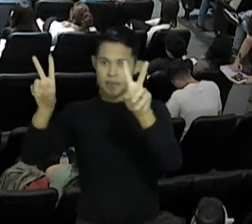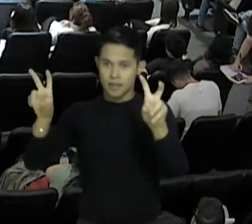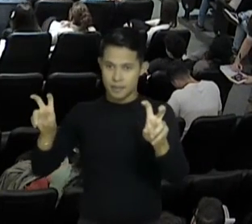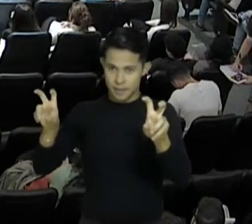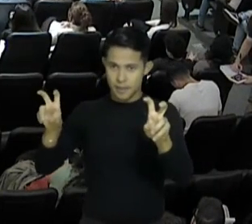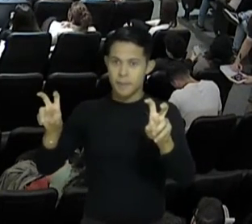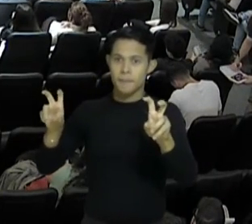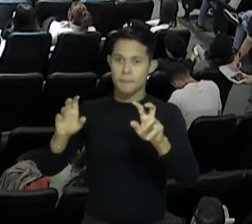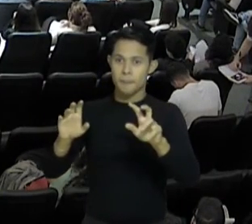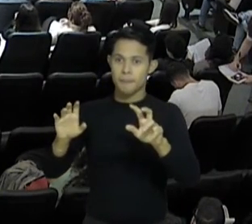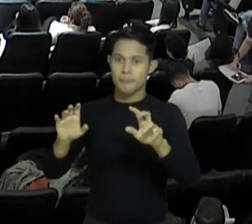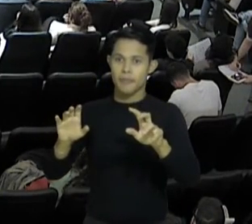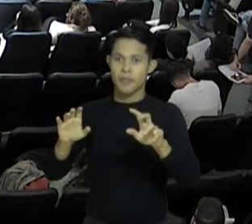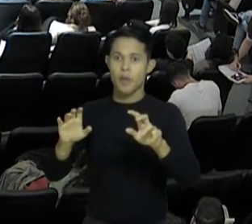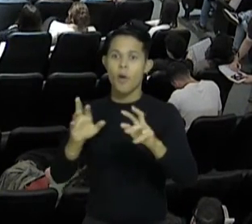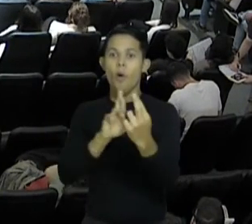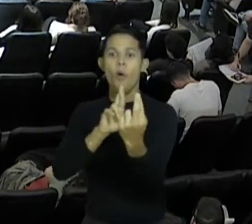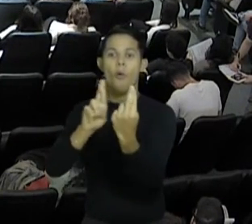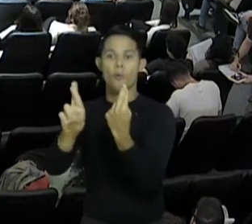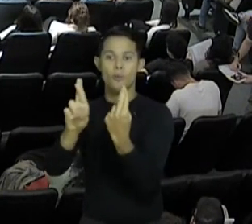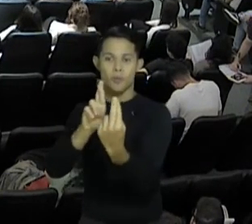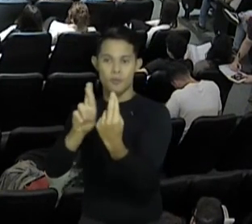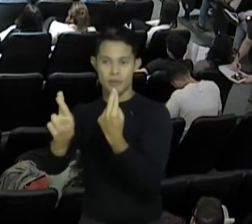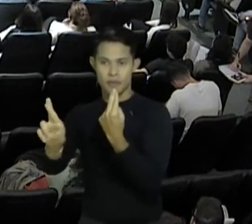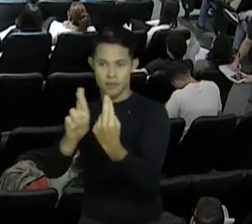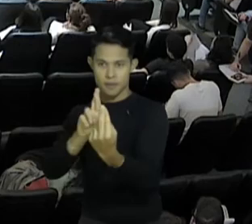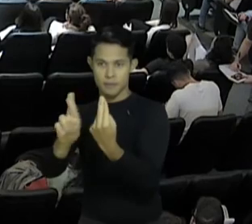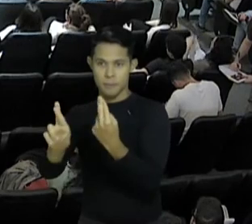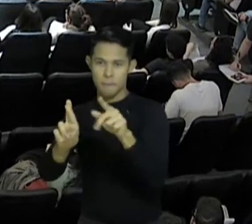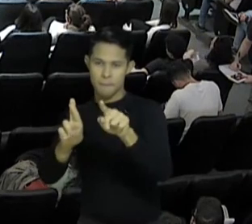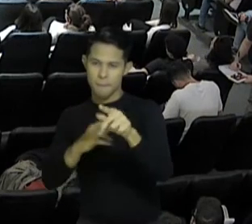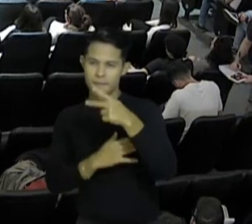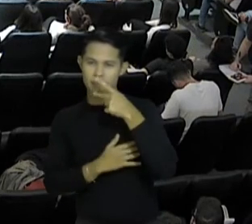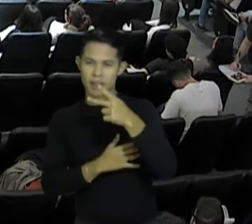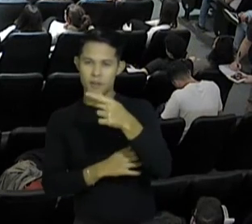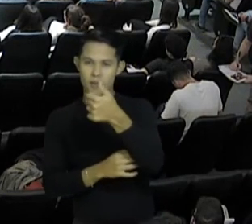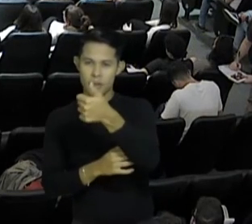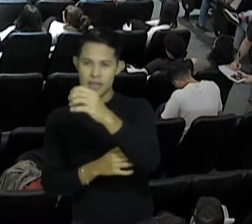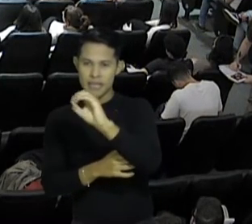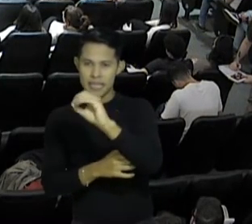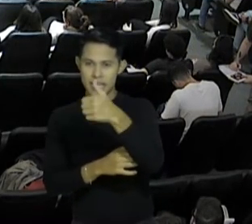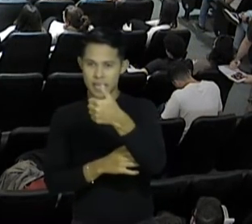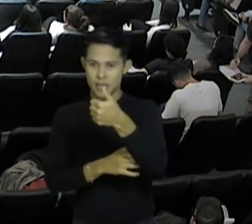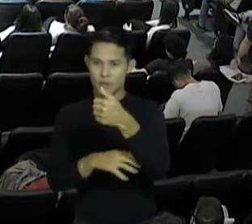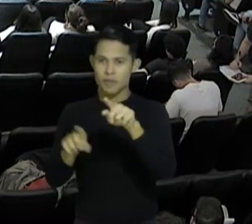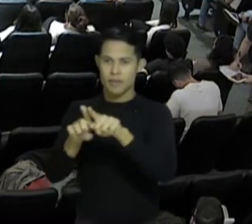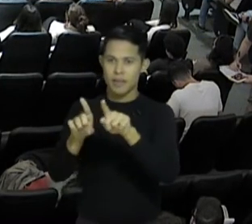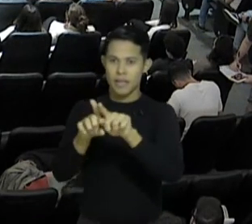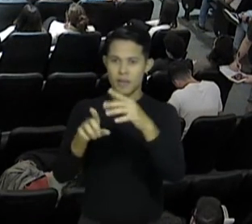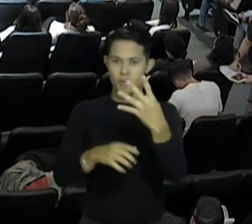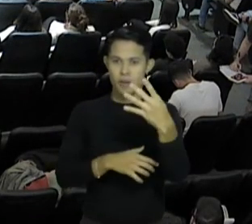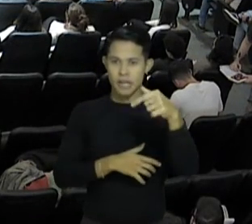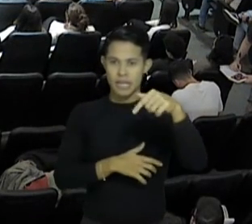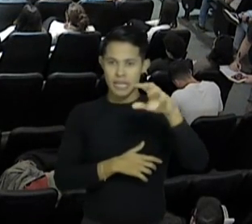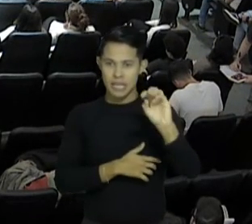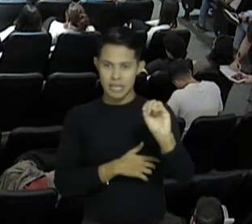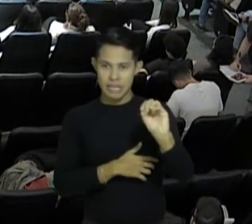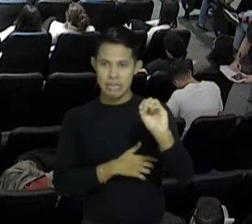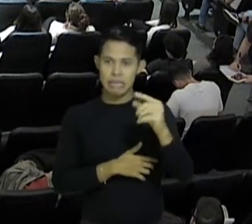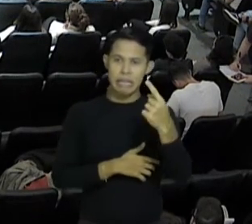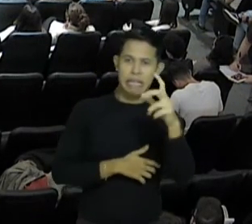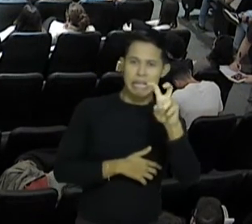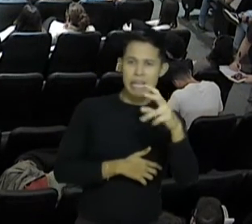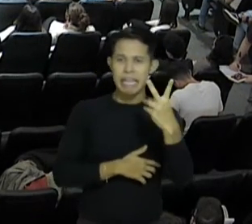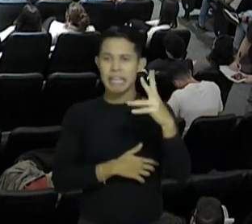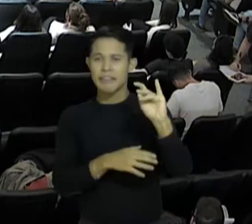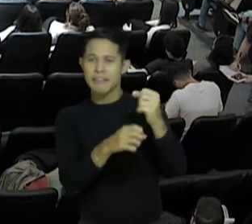ó rodovias alguém citou a estrangulado alguém cit 470 15 20 anos quem passa ali pro